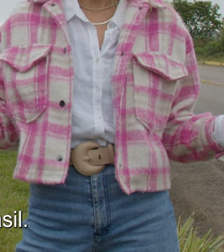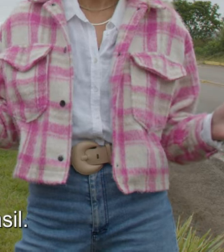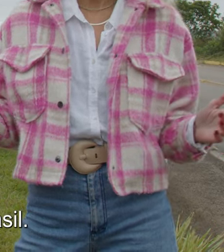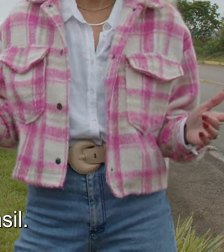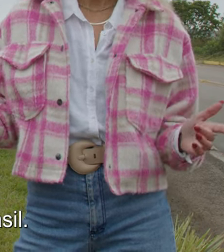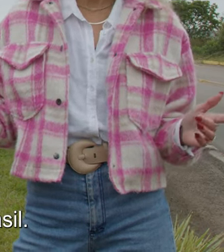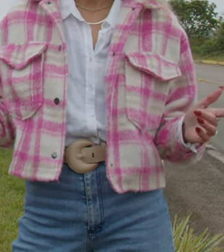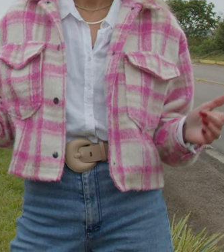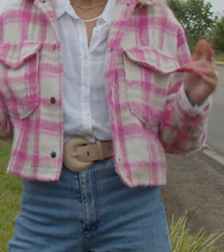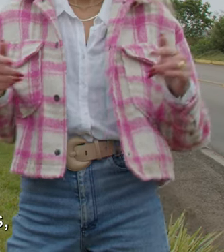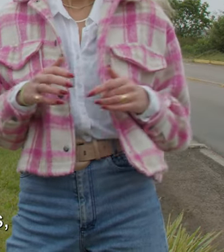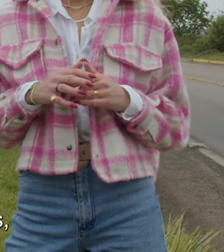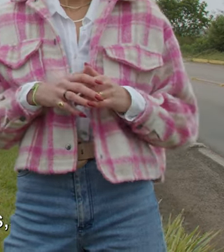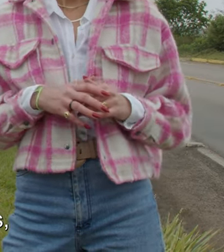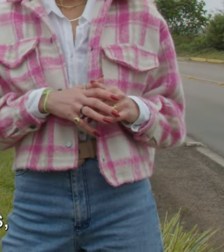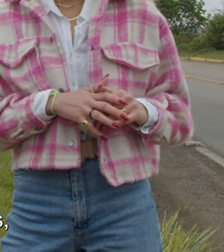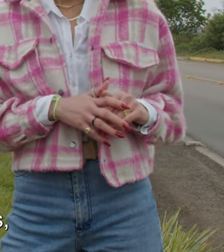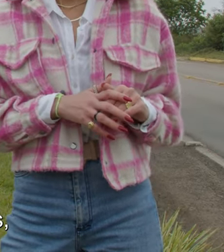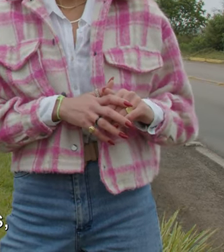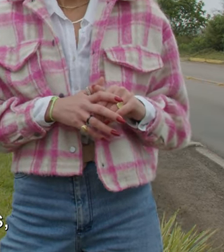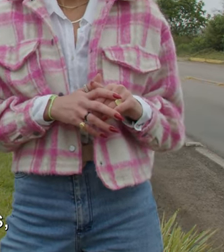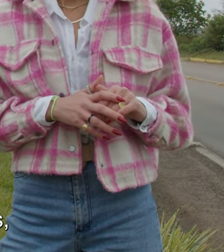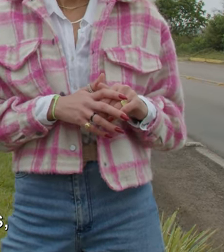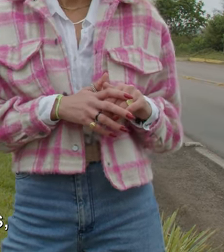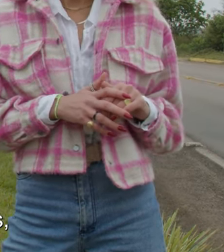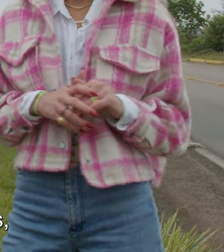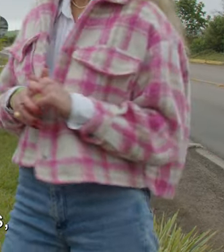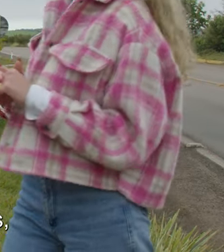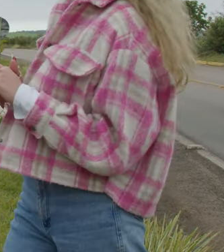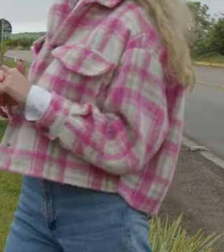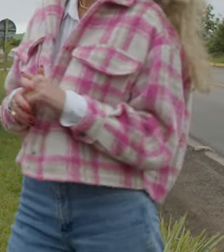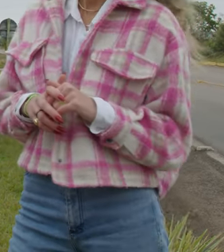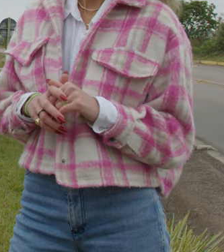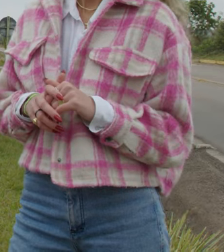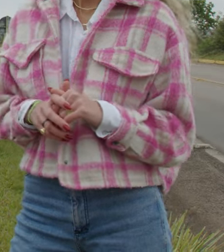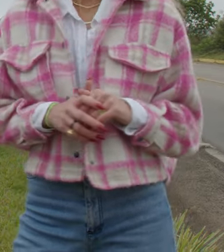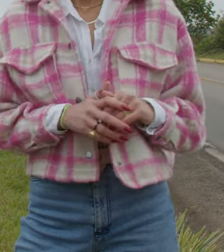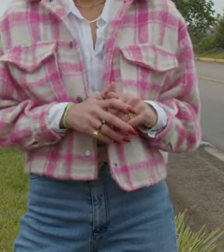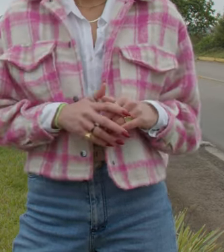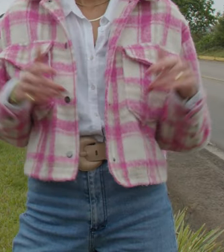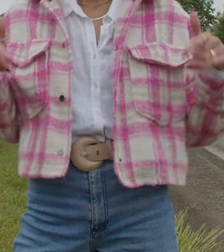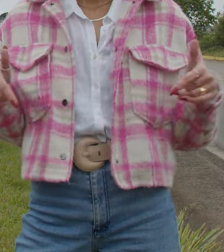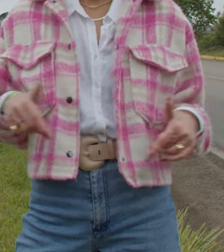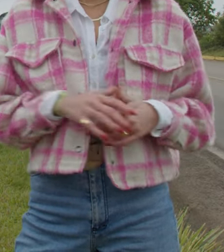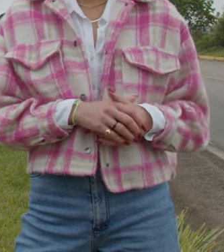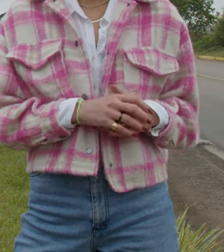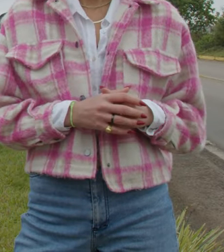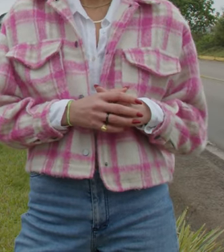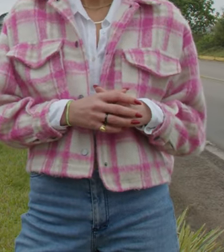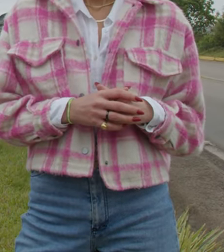paleontológica do Brasil fósseis vegetais e répteis primitivos como dinossauros viveram aqui